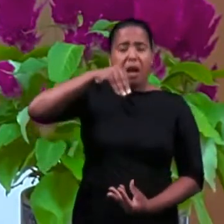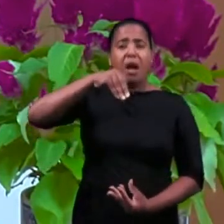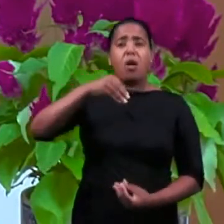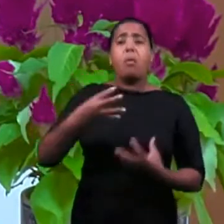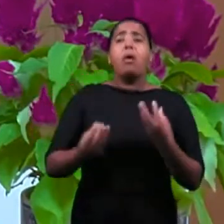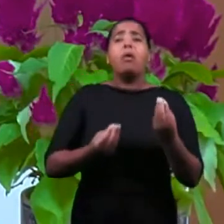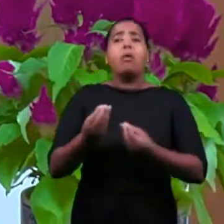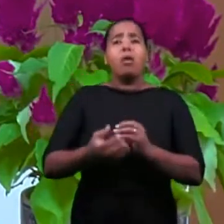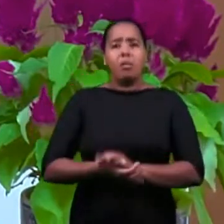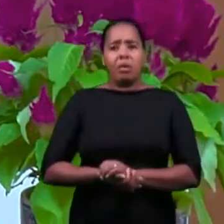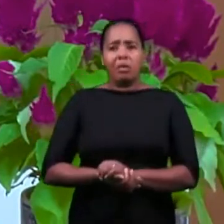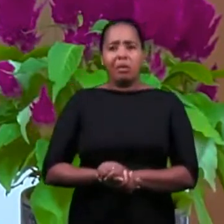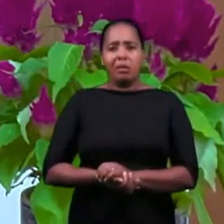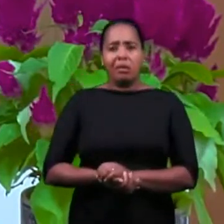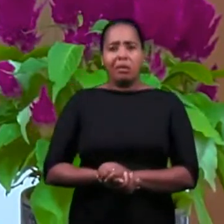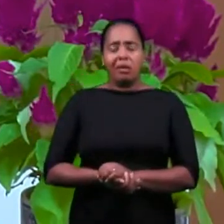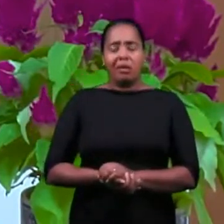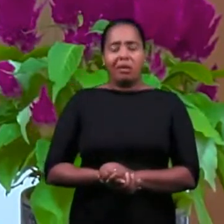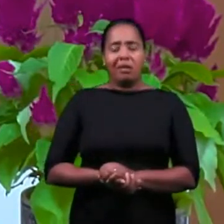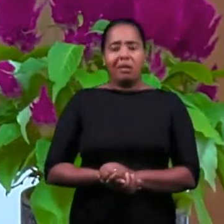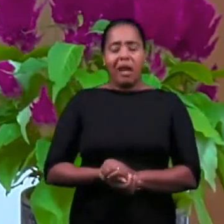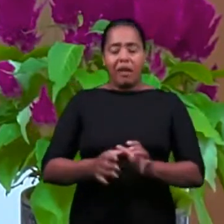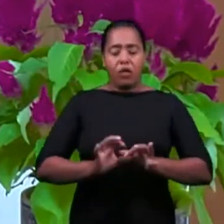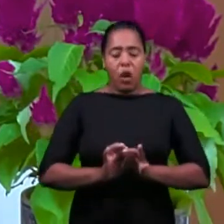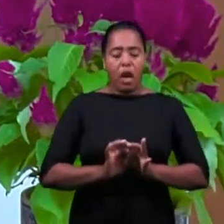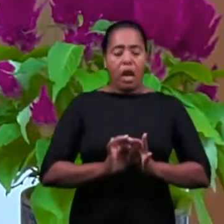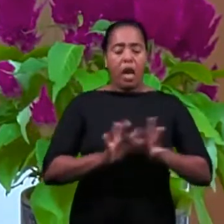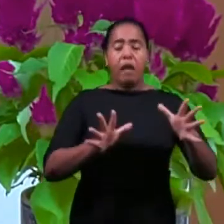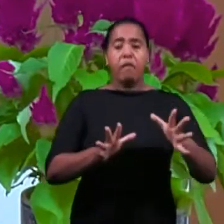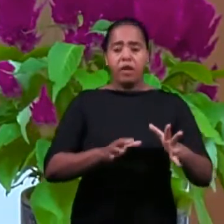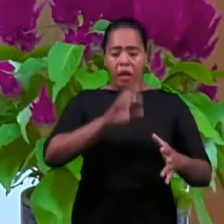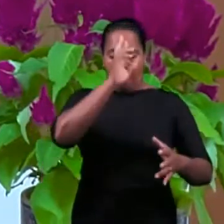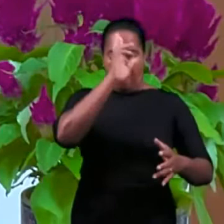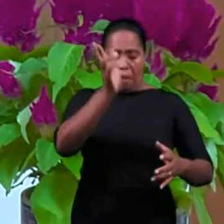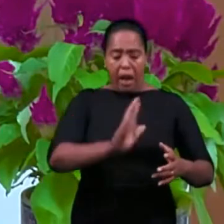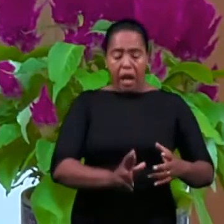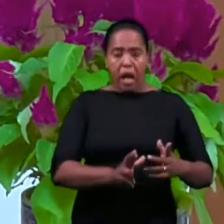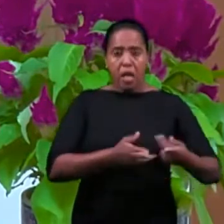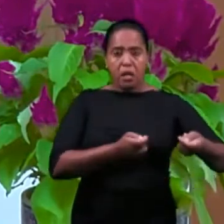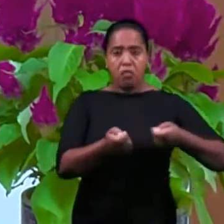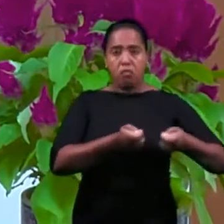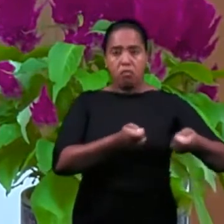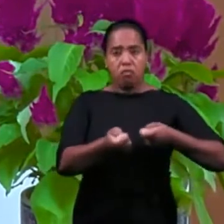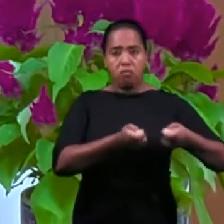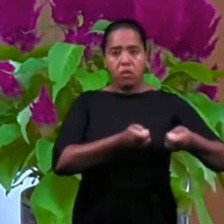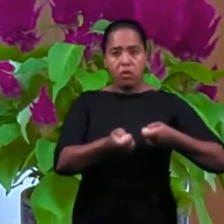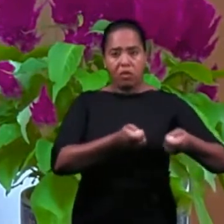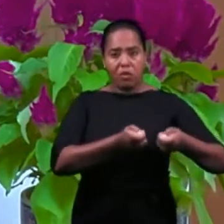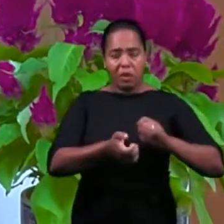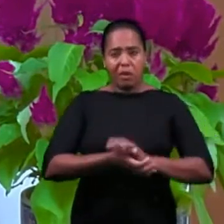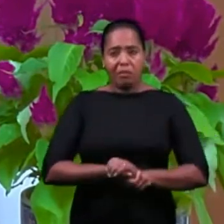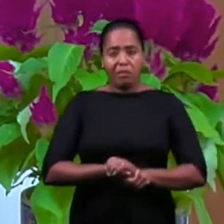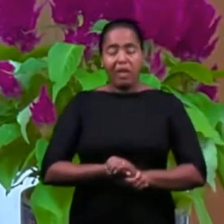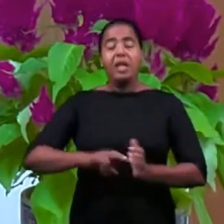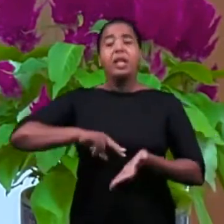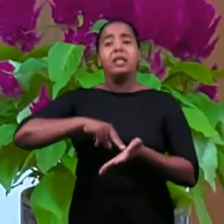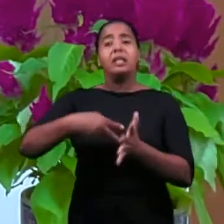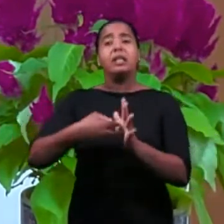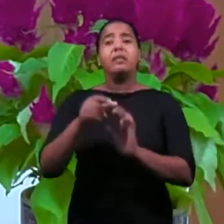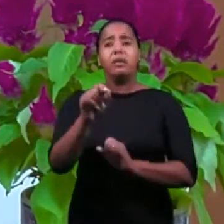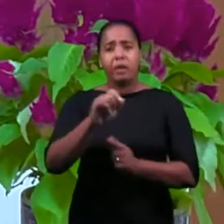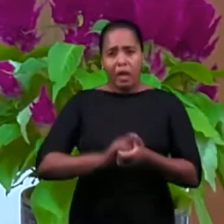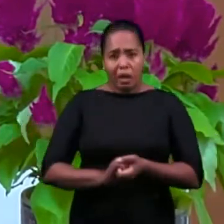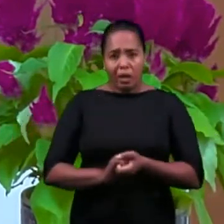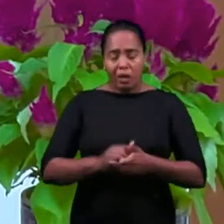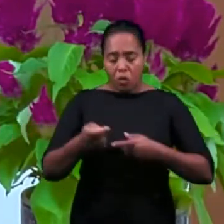o domínio da razão. E o domínio da razão é o domínio dos interesses, é o domínio